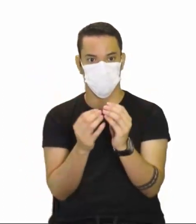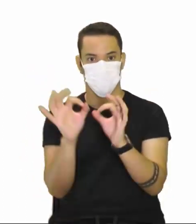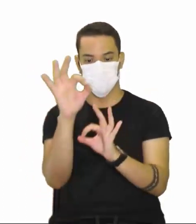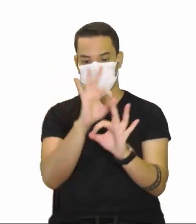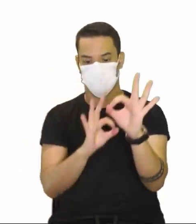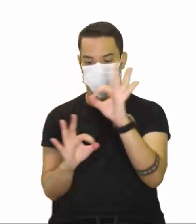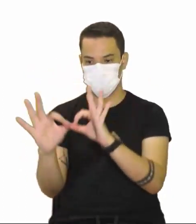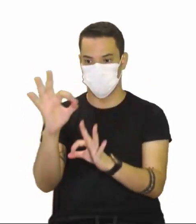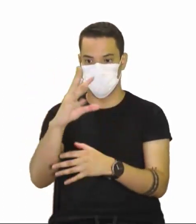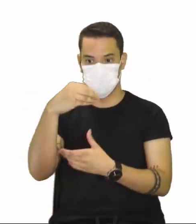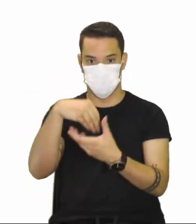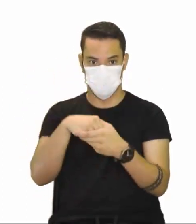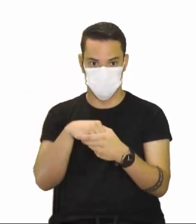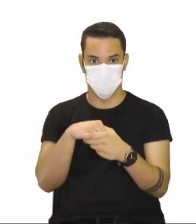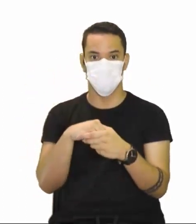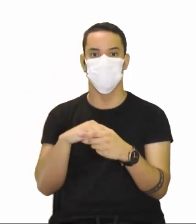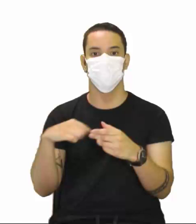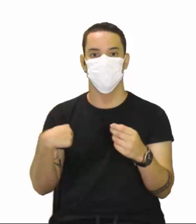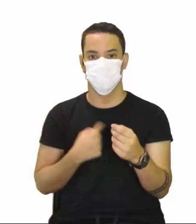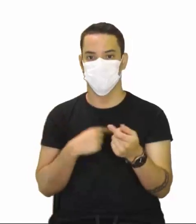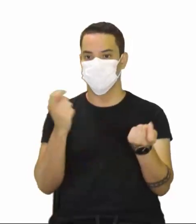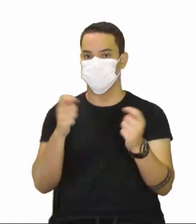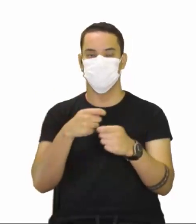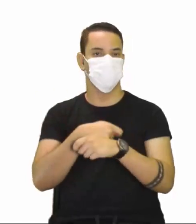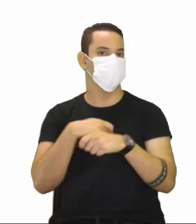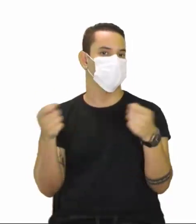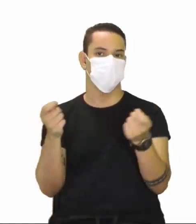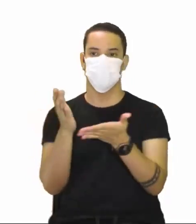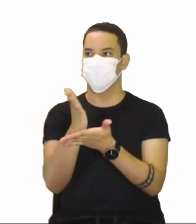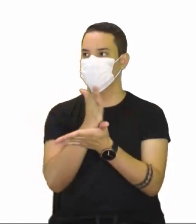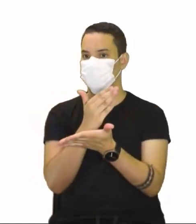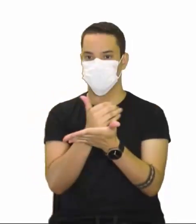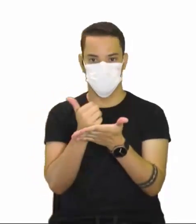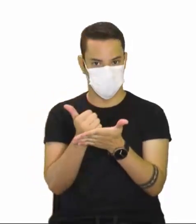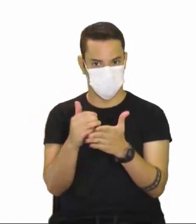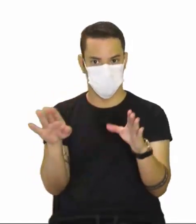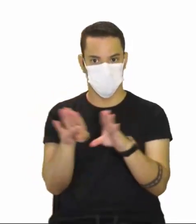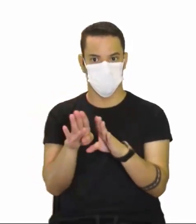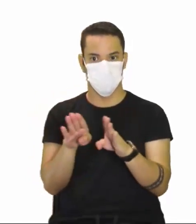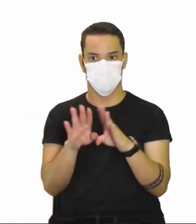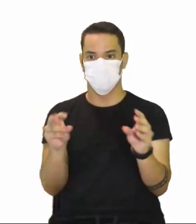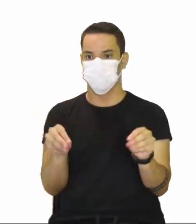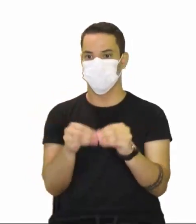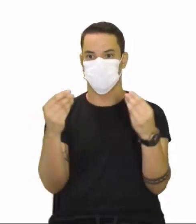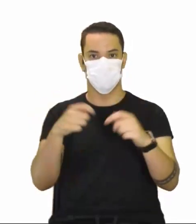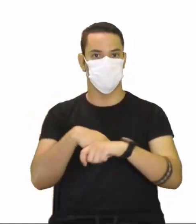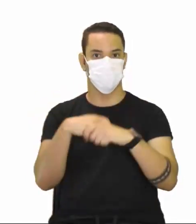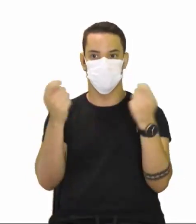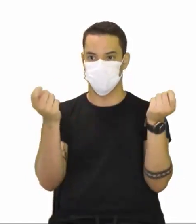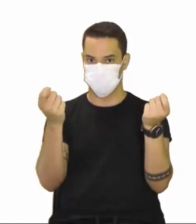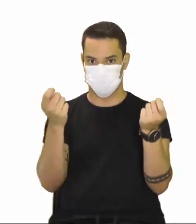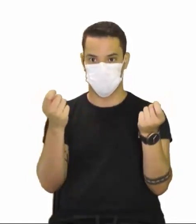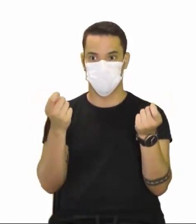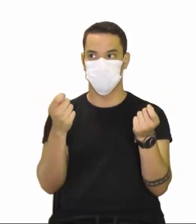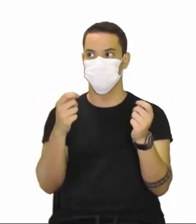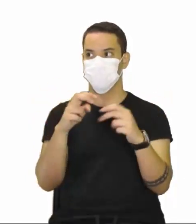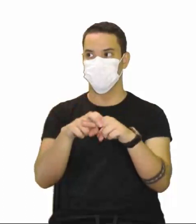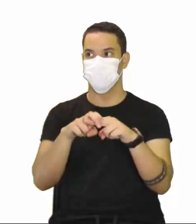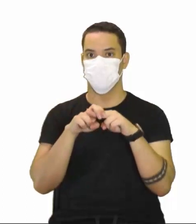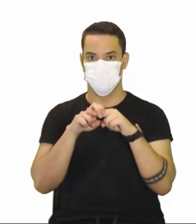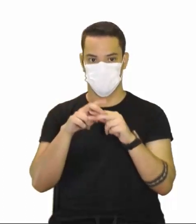partículas esféricas, maciças, indivisíveis e indestrutíveis. Na evolução